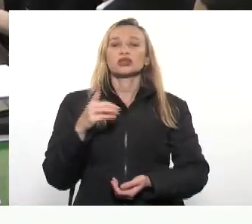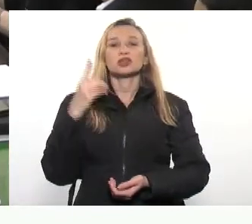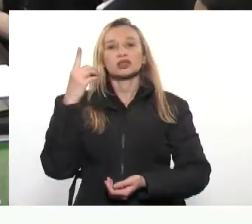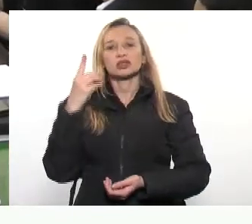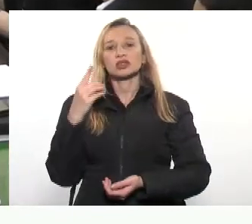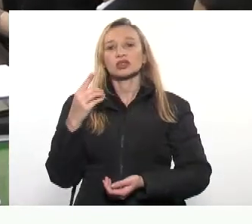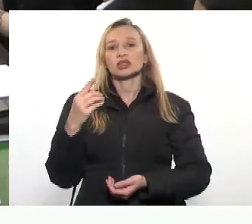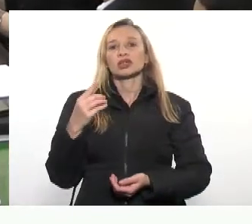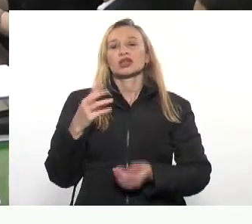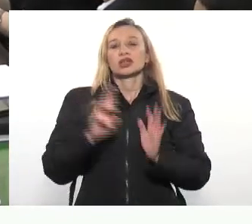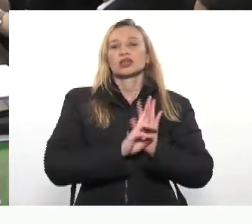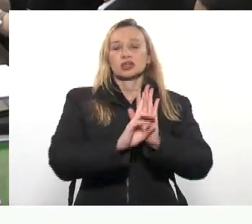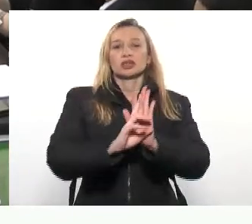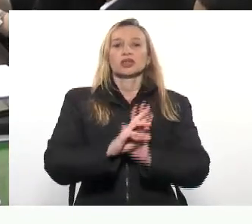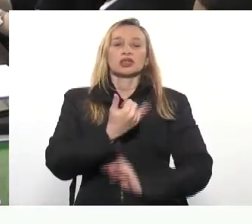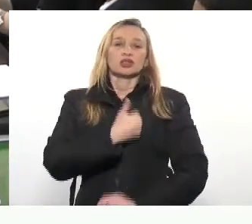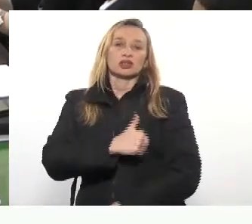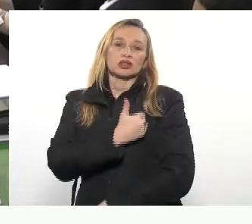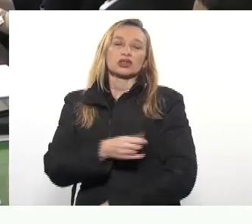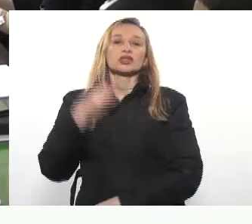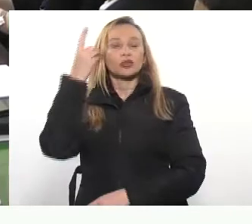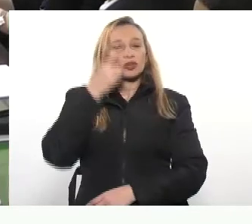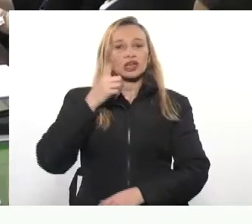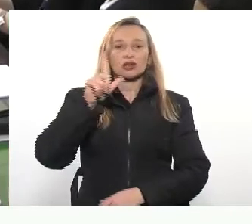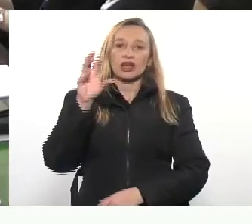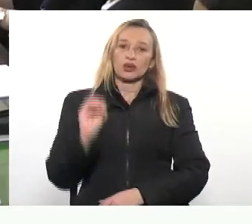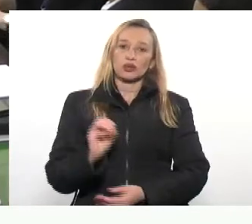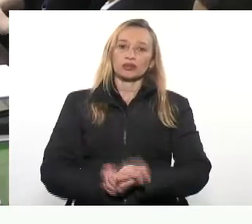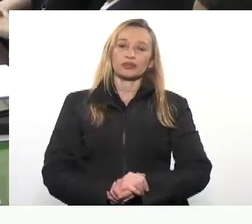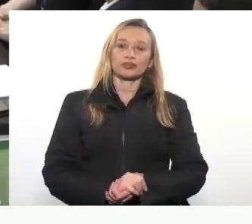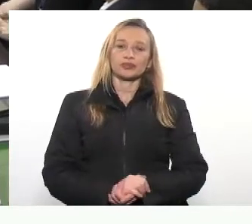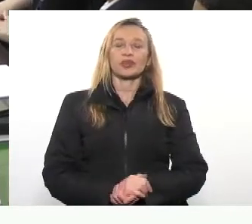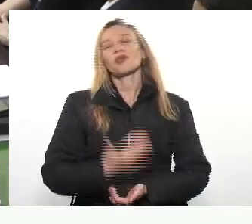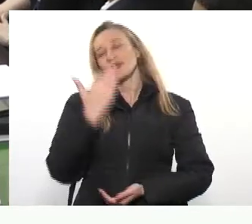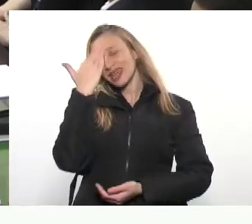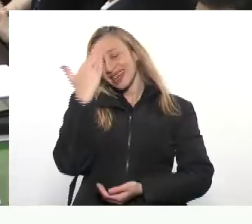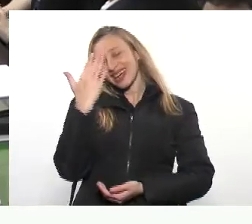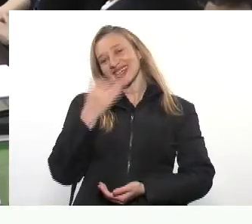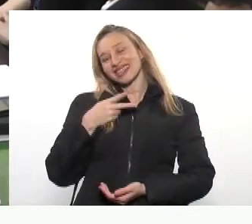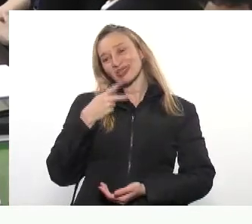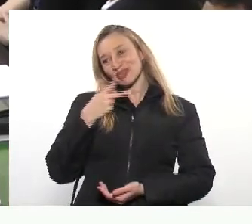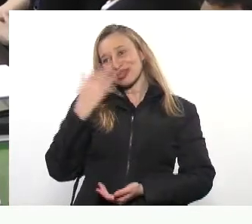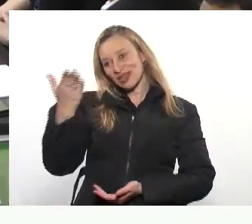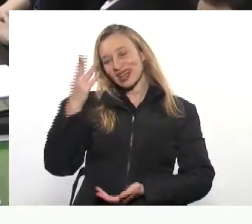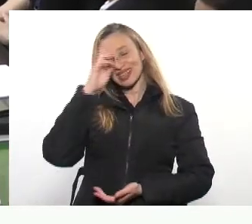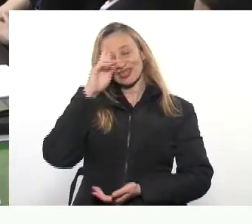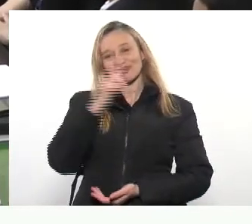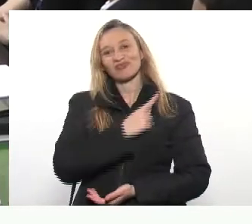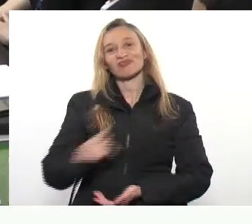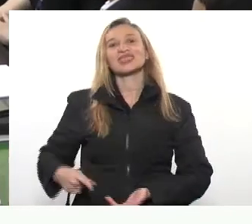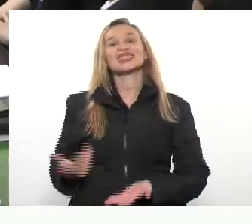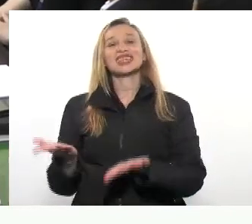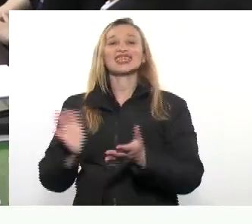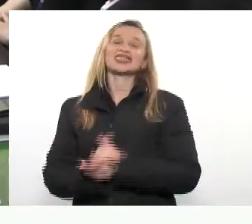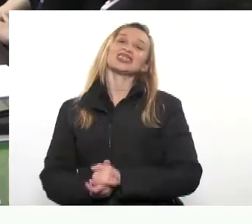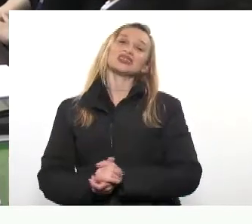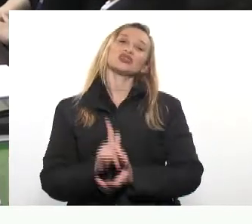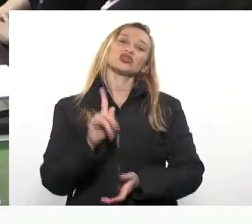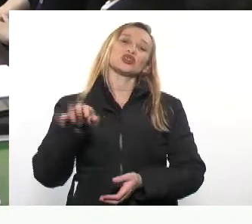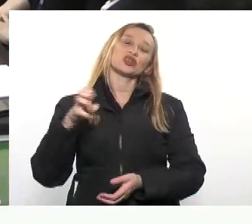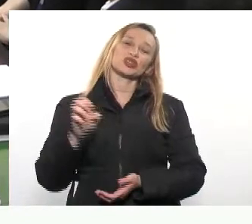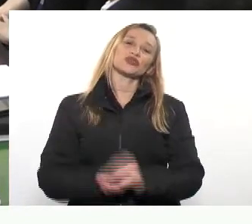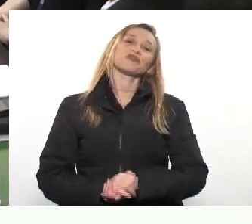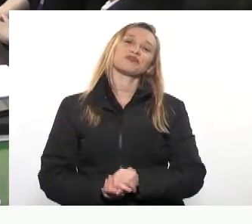apaixonado representante de São João de Meriti, deputado Léo Vieira. Obrigado pelas palavras, presidente. Boa tarde. Jorge Felipe,